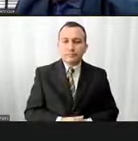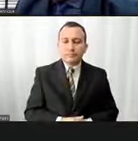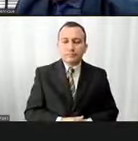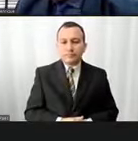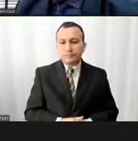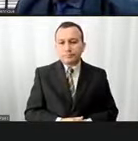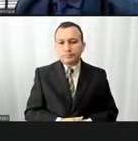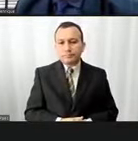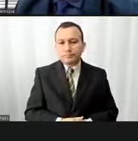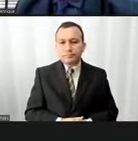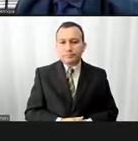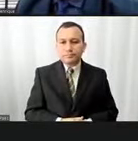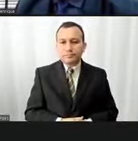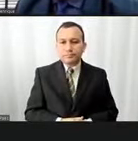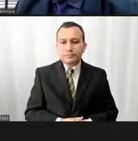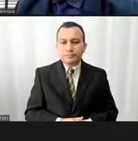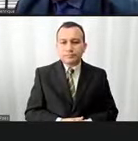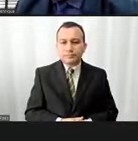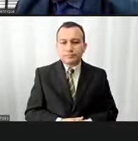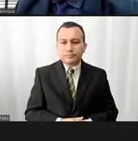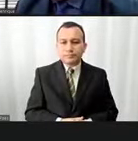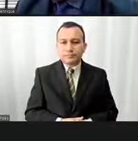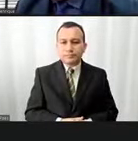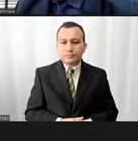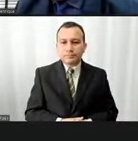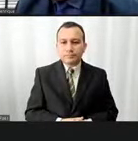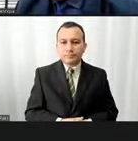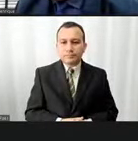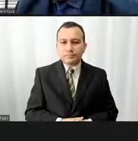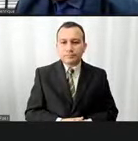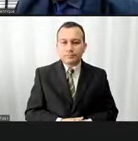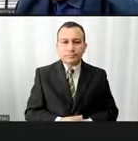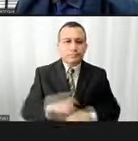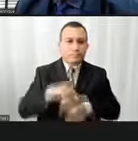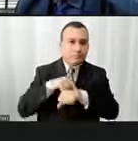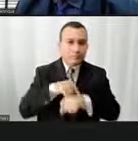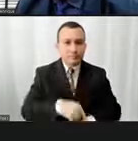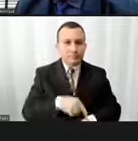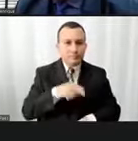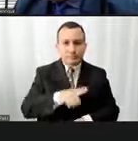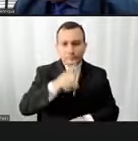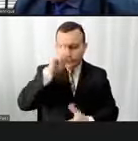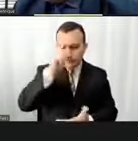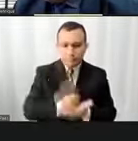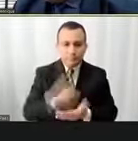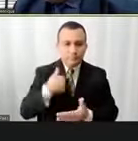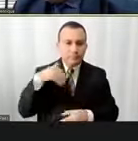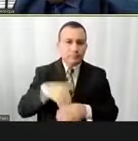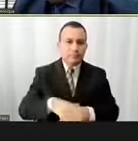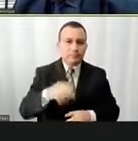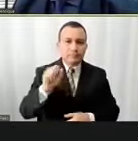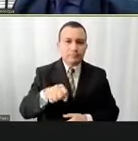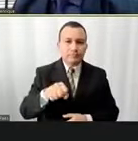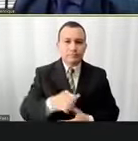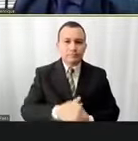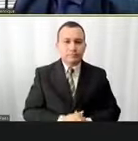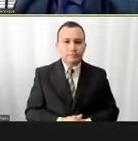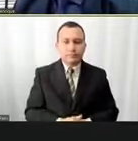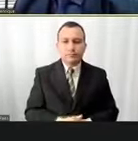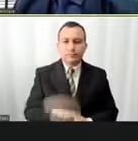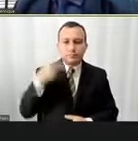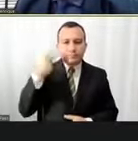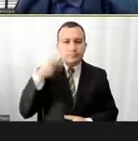Senhores, a decisão, a tomada de decisão foi lá no momento do ato. Meu voto é sim. Ok. Vereador